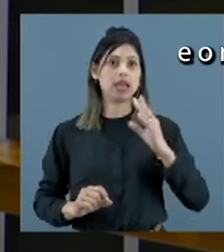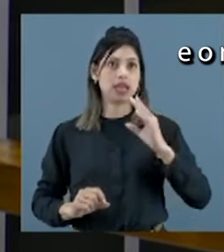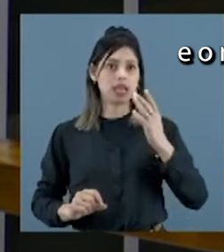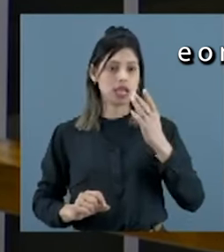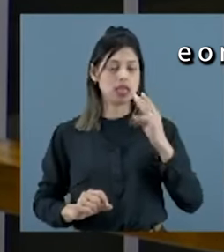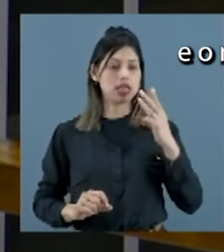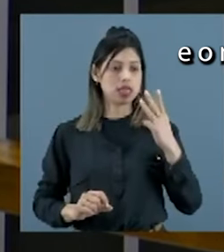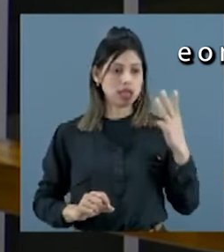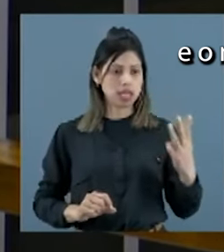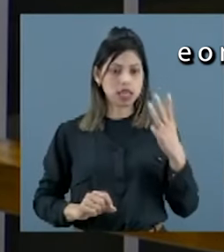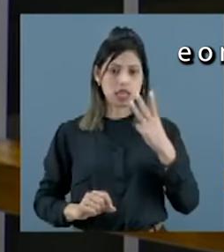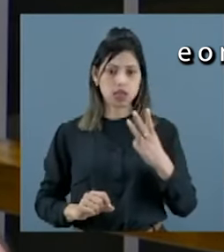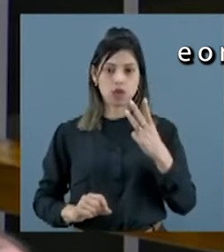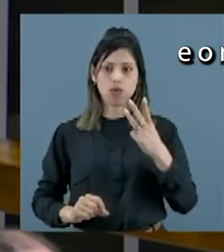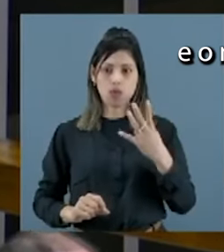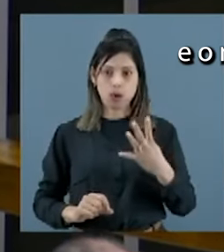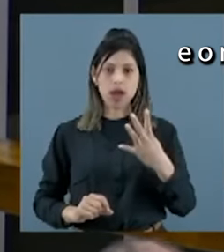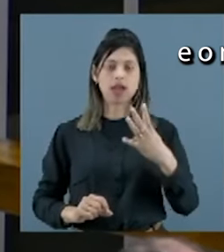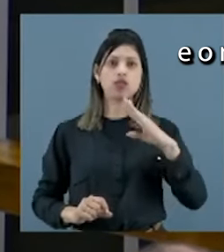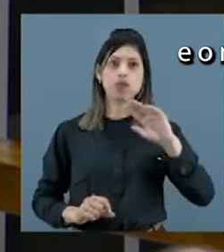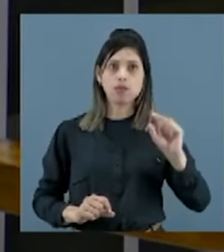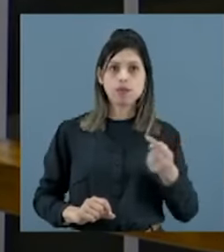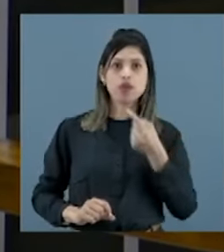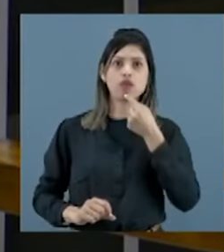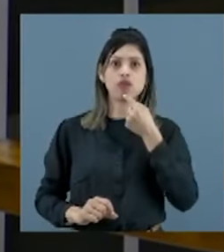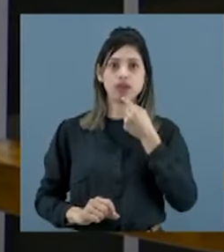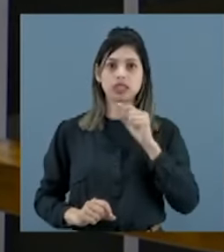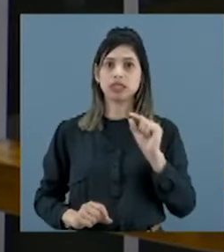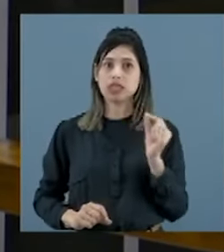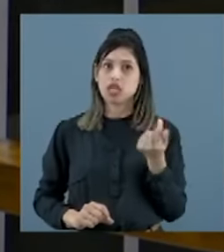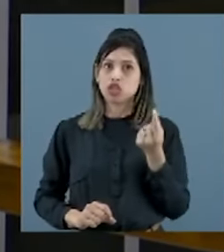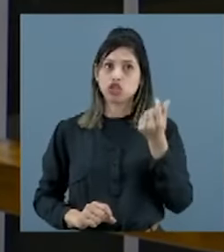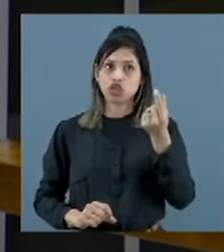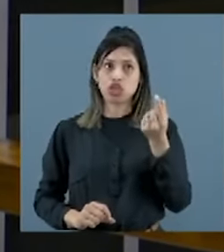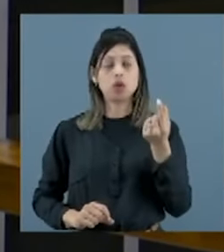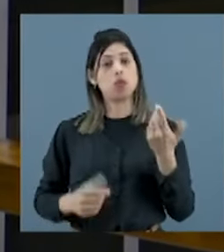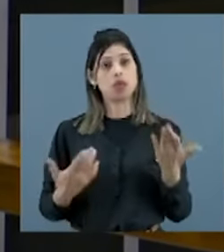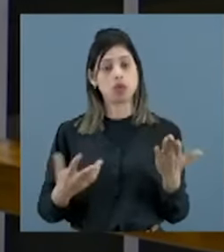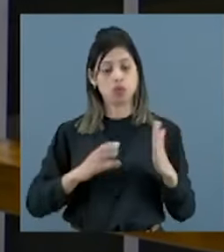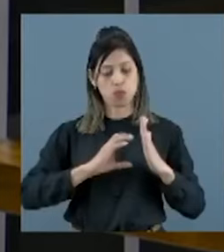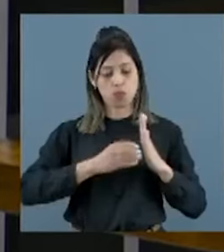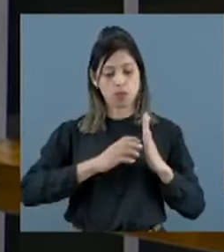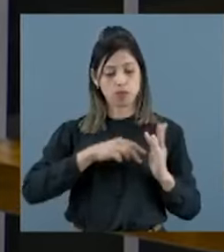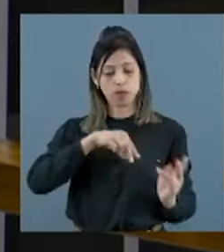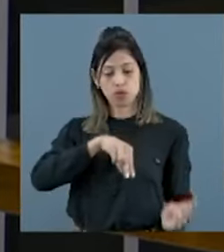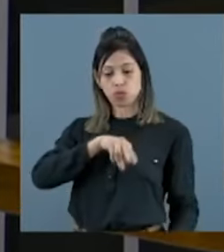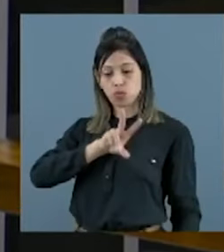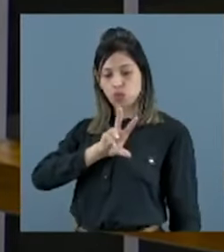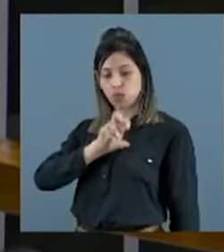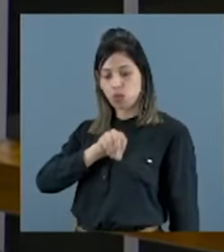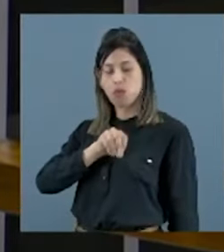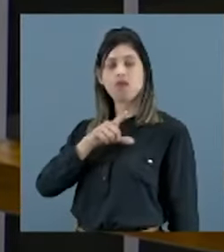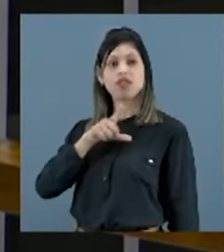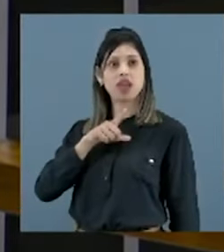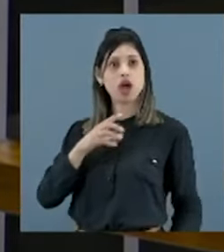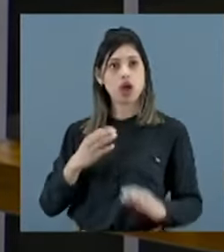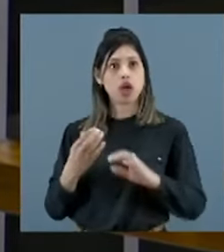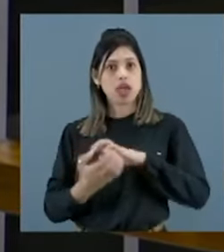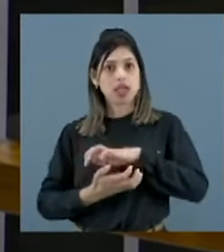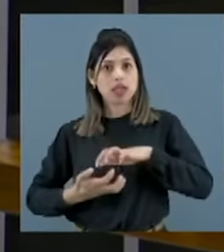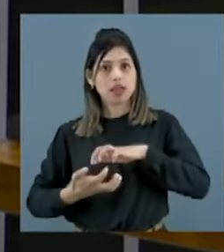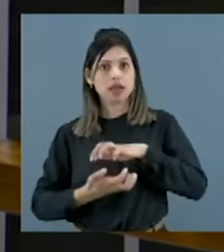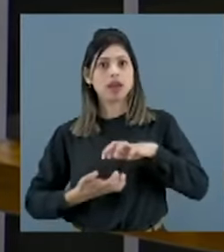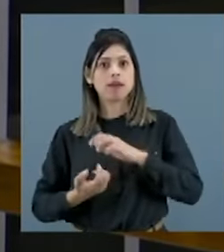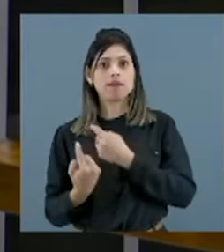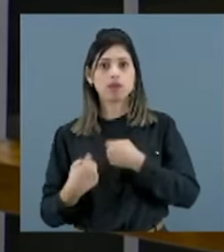Desenvolvimento, Ministério do Movimento Social, 32 milhões. Então, o Novo está em greve contra o povo, mas não quer